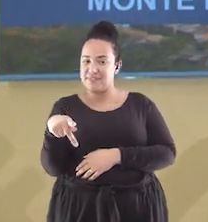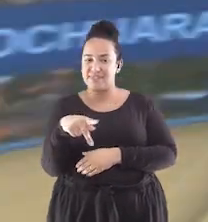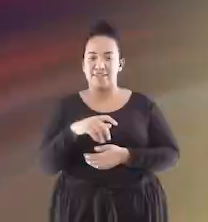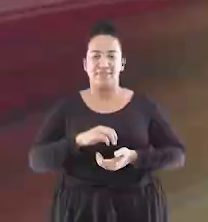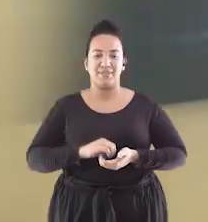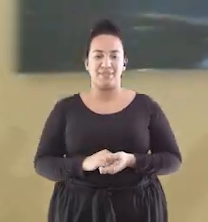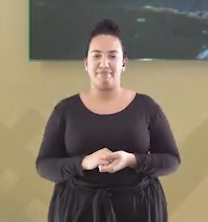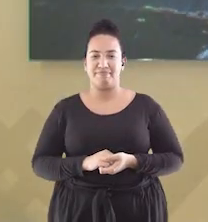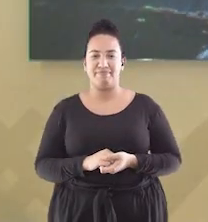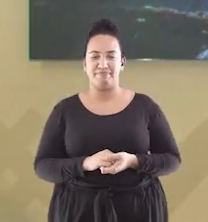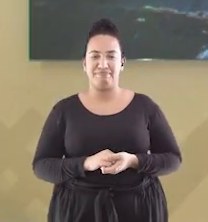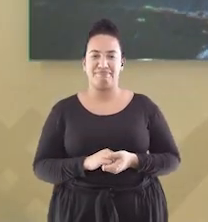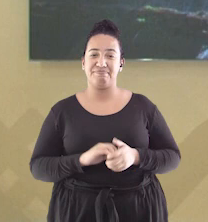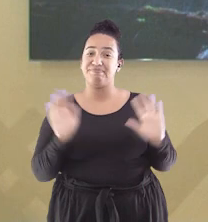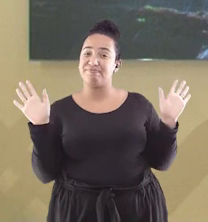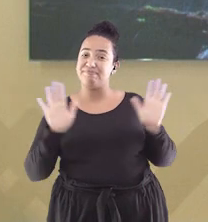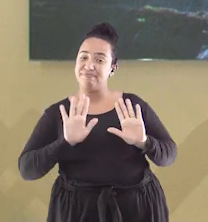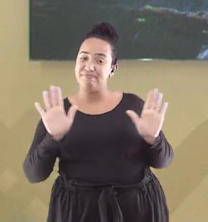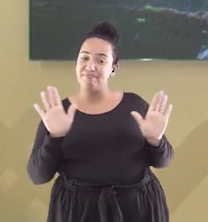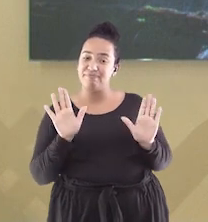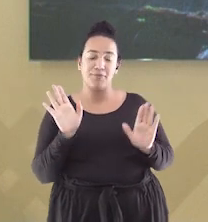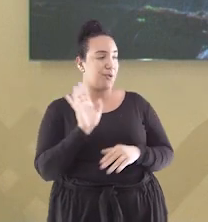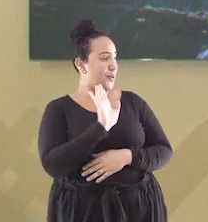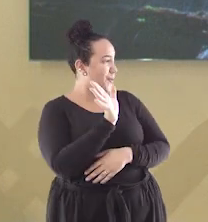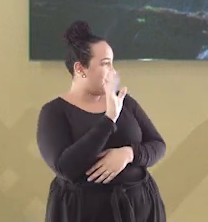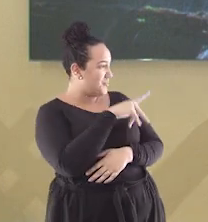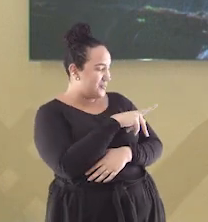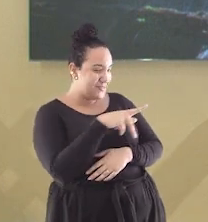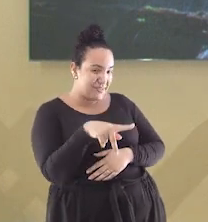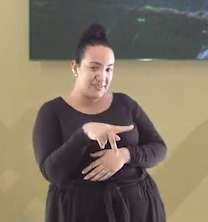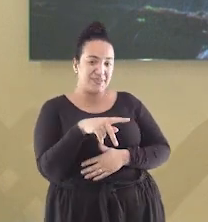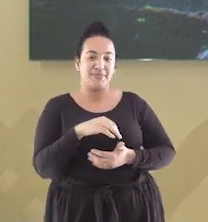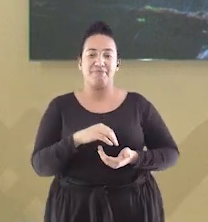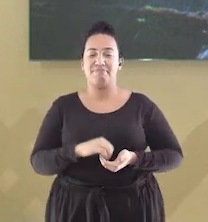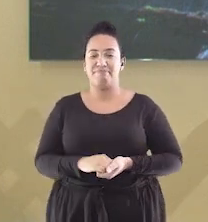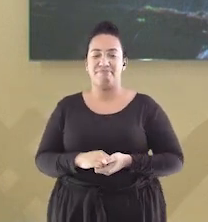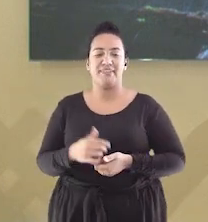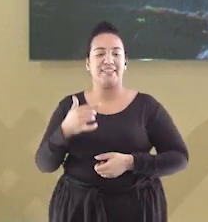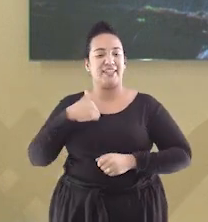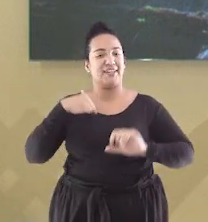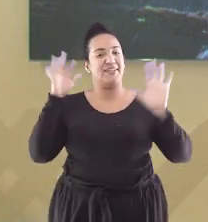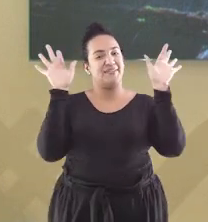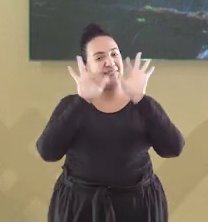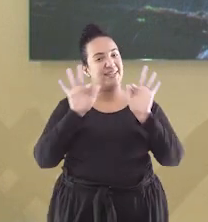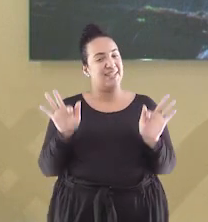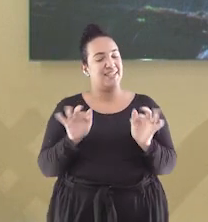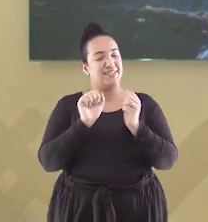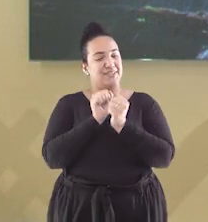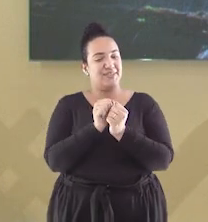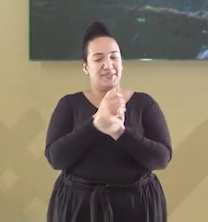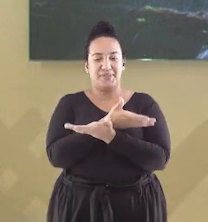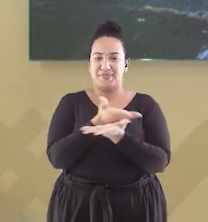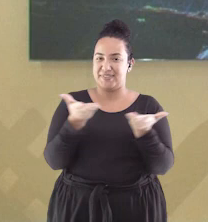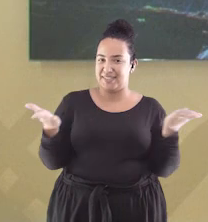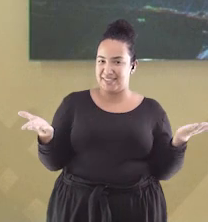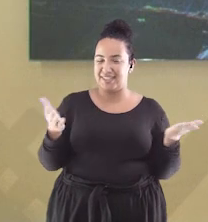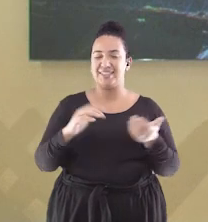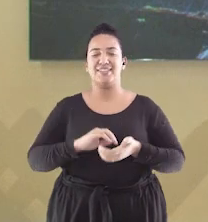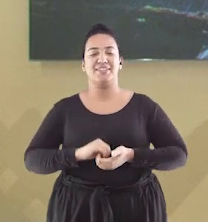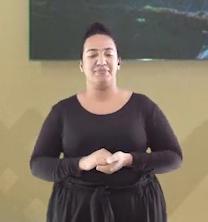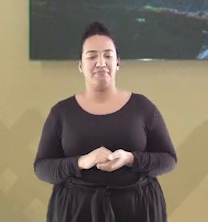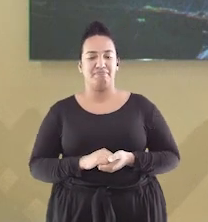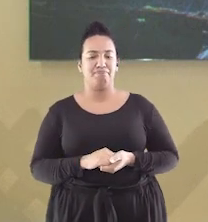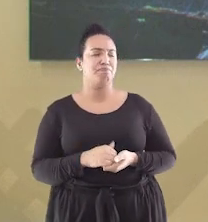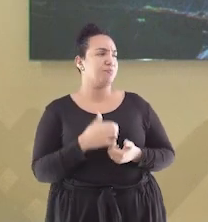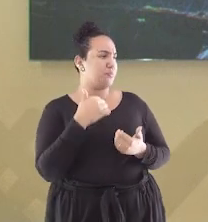Tainara! Oi, gente! Oi, professor Fabrício! Eu estou muito feliz em estar aqui com vocês. Que